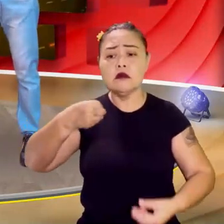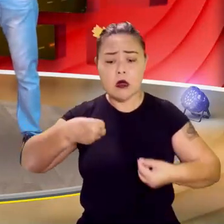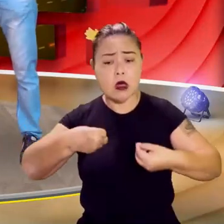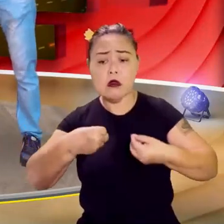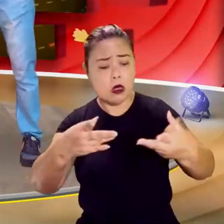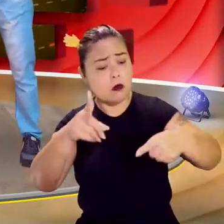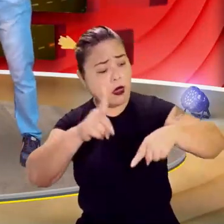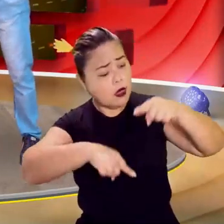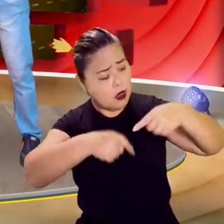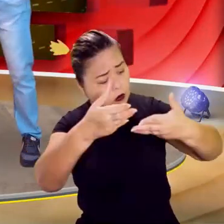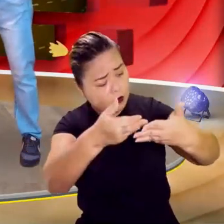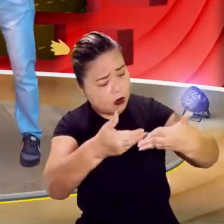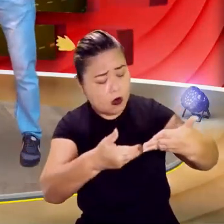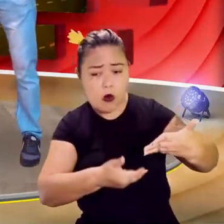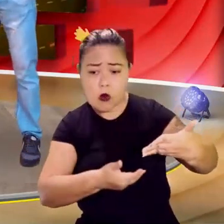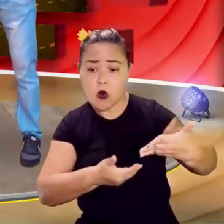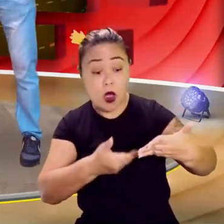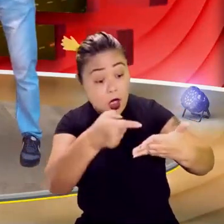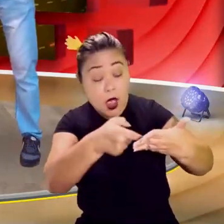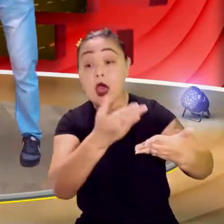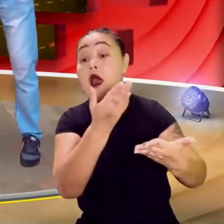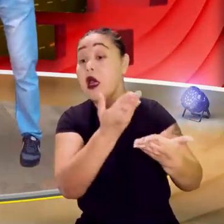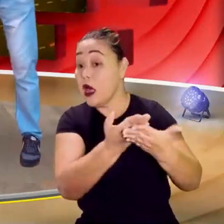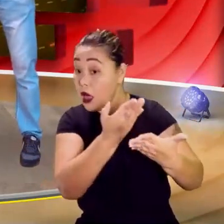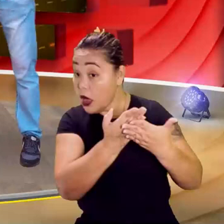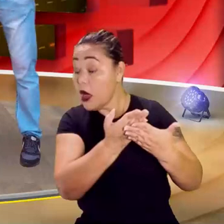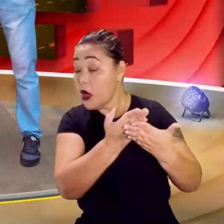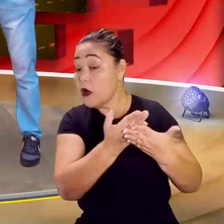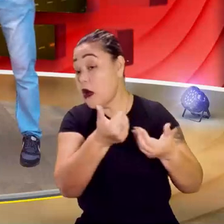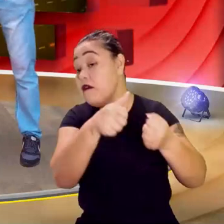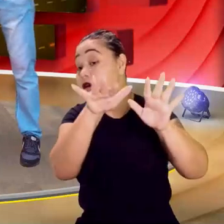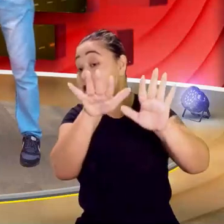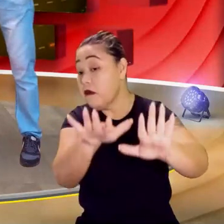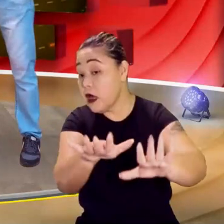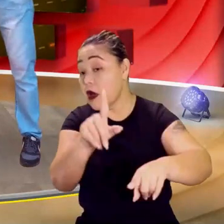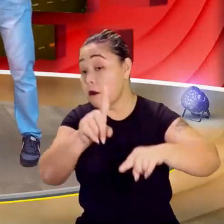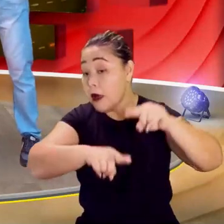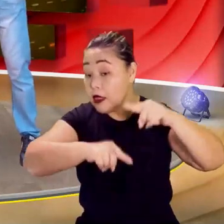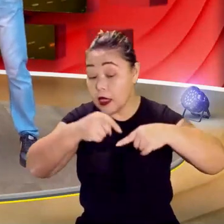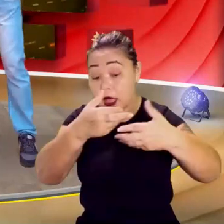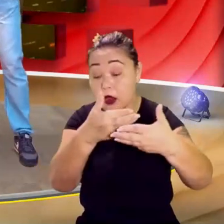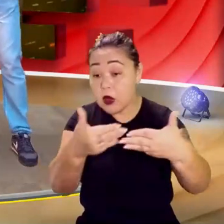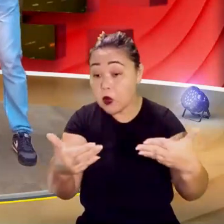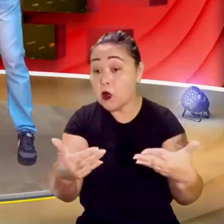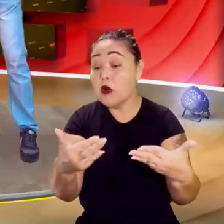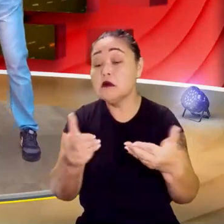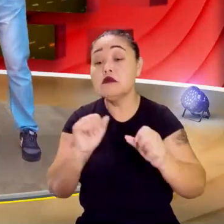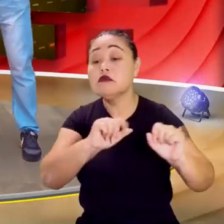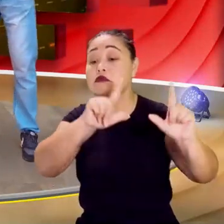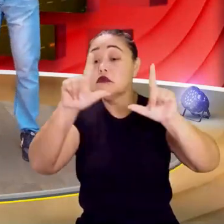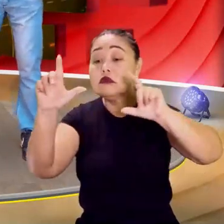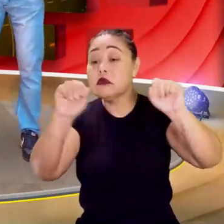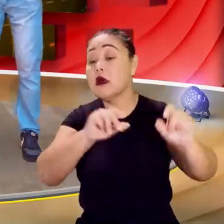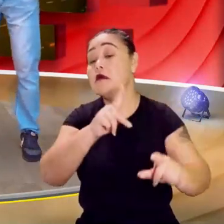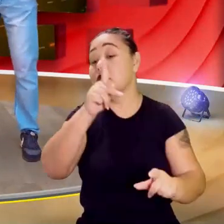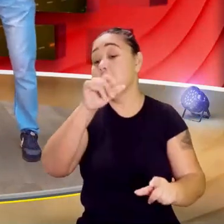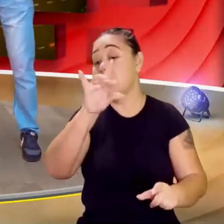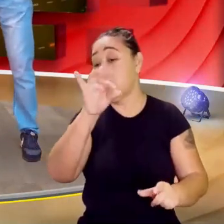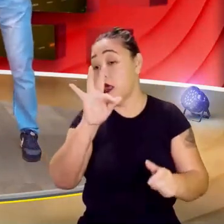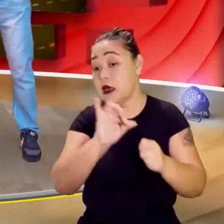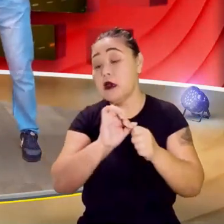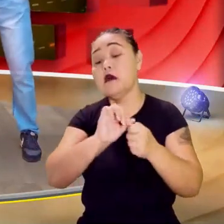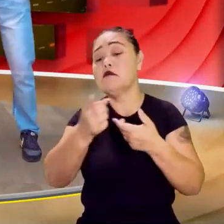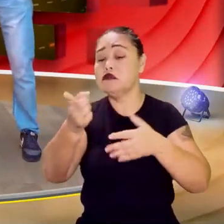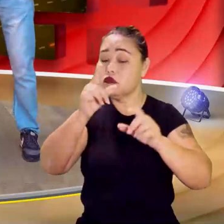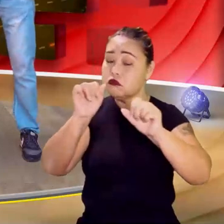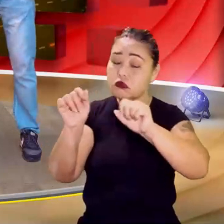recebem esse material é objeto de estudo, né? Vocês ficam com o nosso material aí, os nossos slides em PDF, então vocês podem